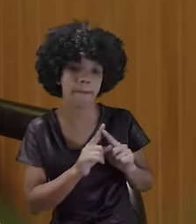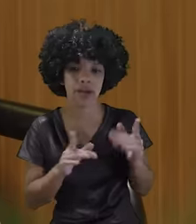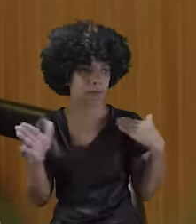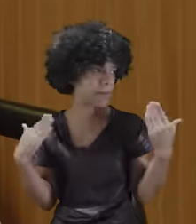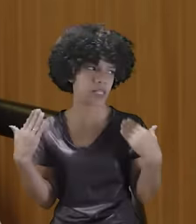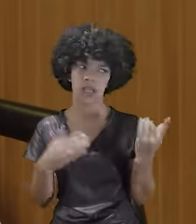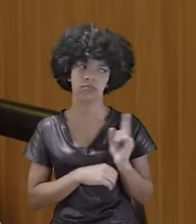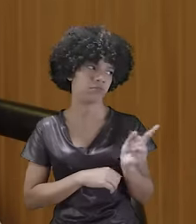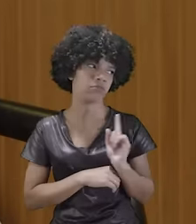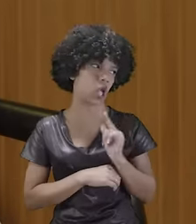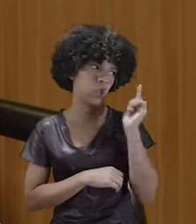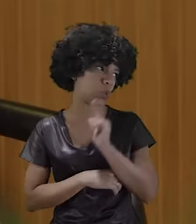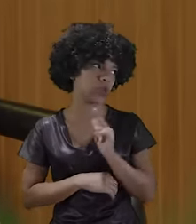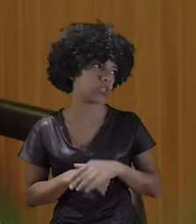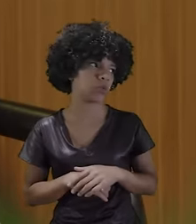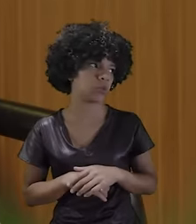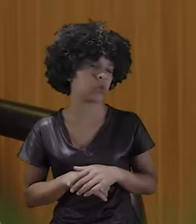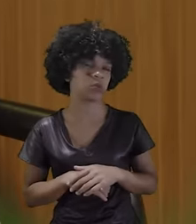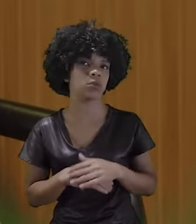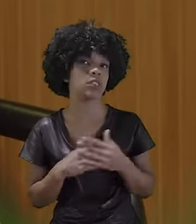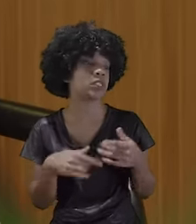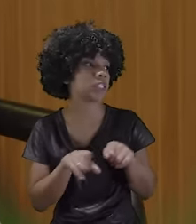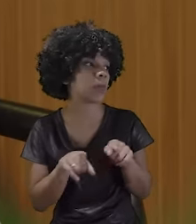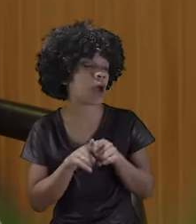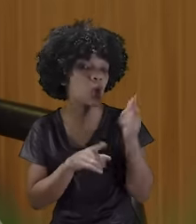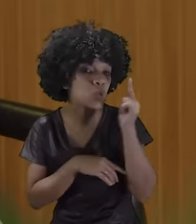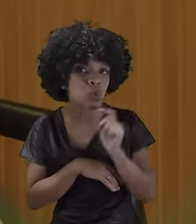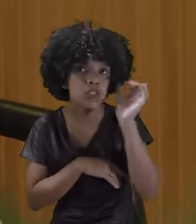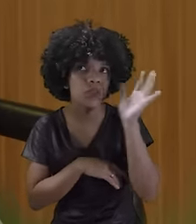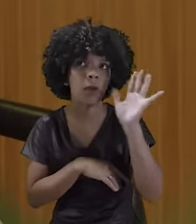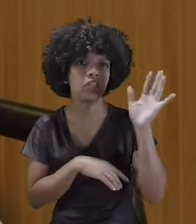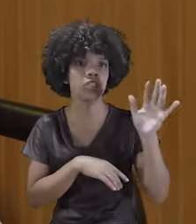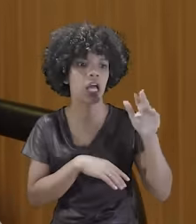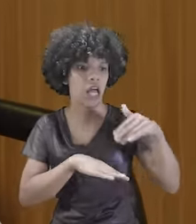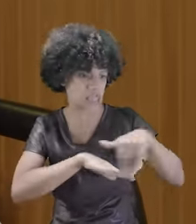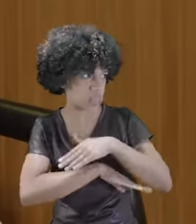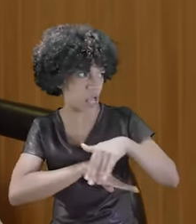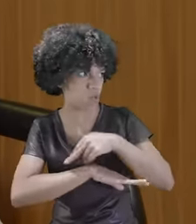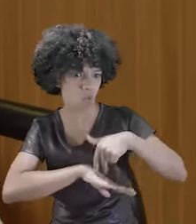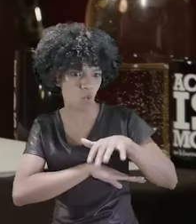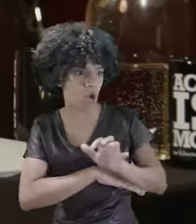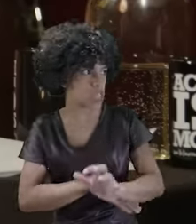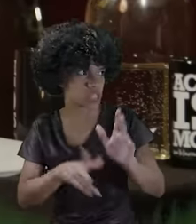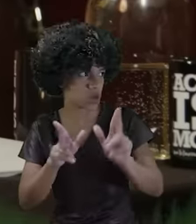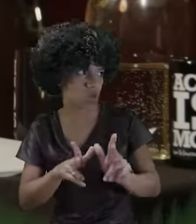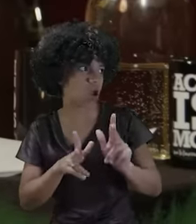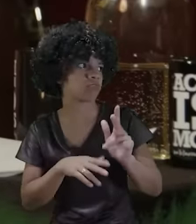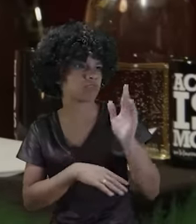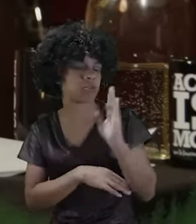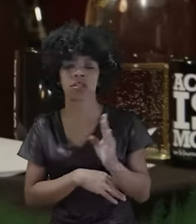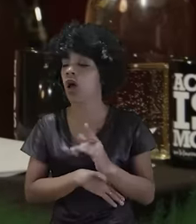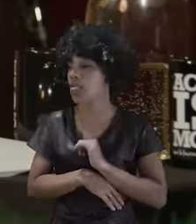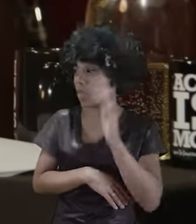mas para sair não não consigo nem nem nem nem eu consigo imaginar a sair assim não posso eu tenho